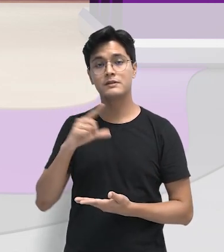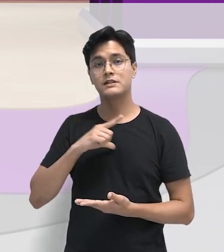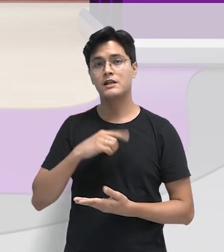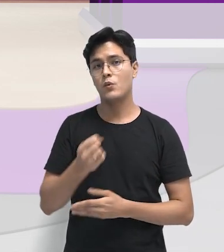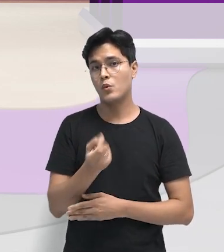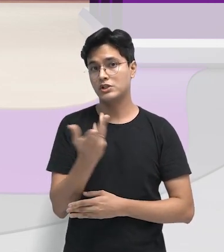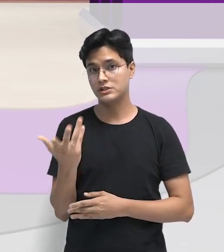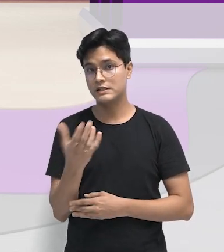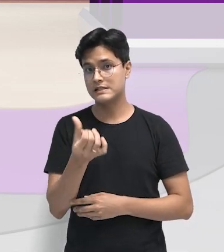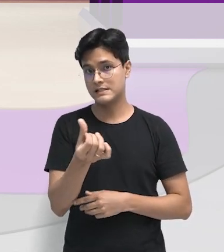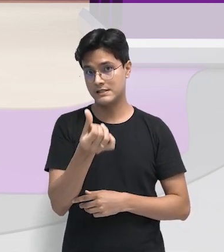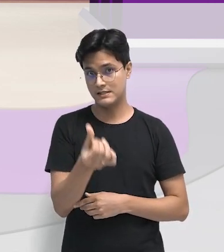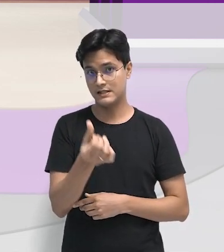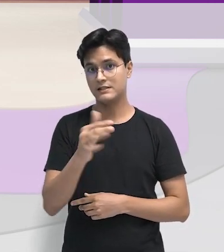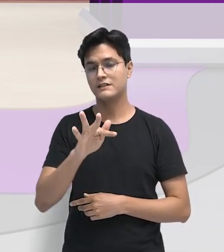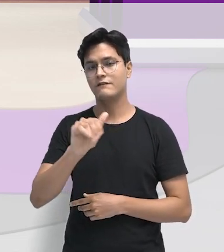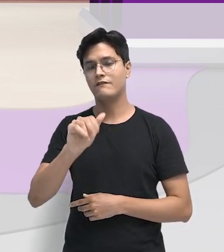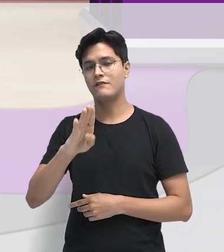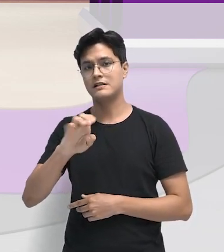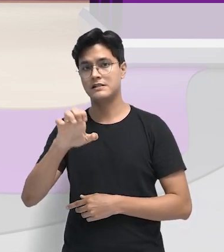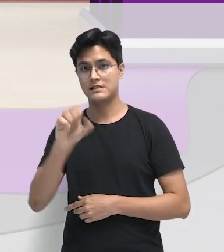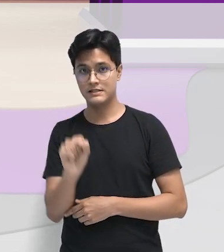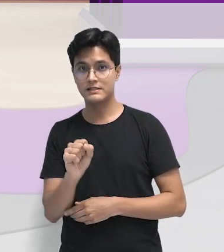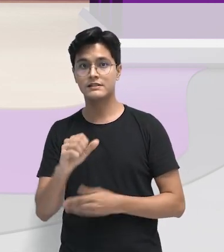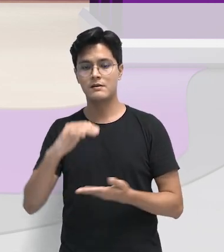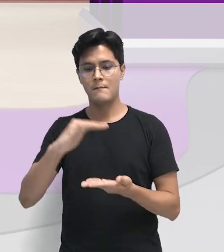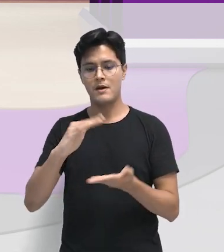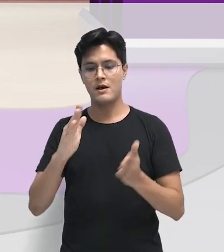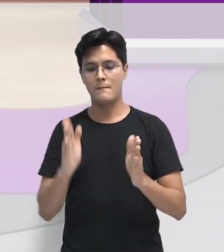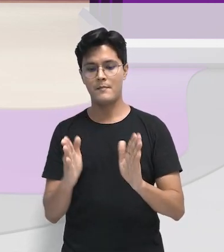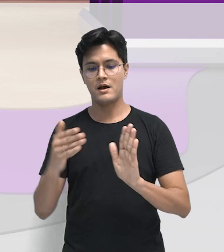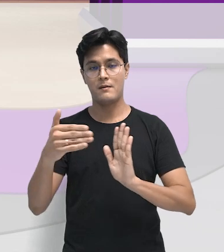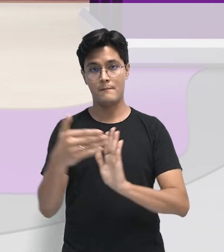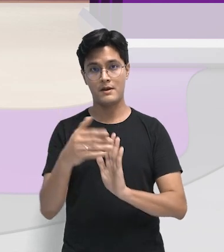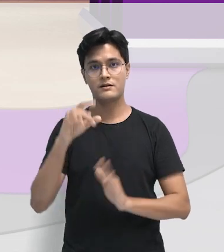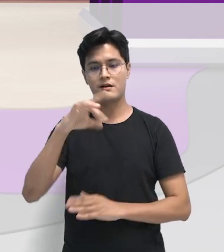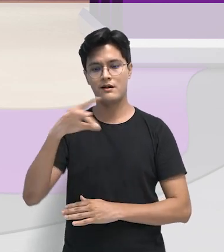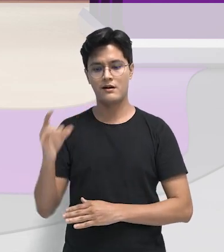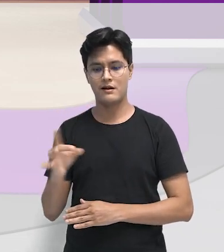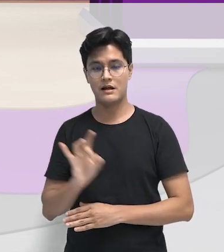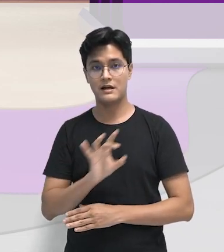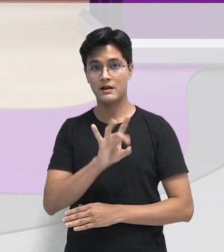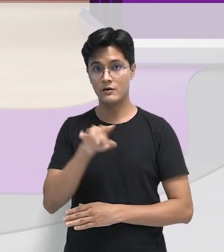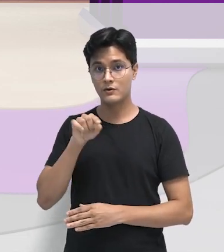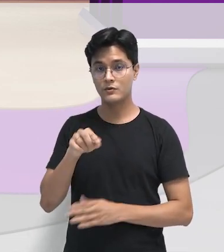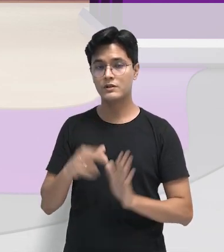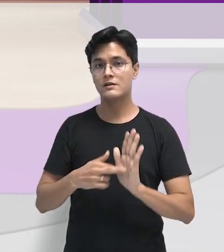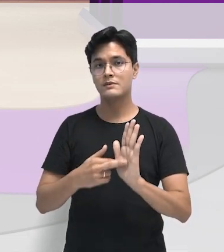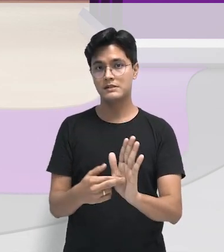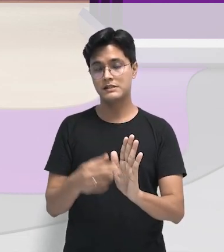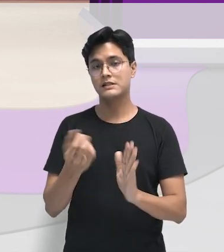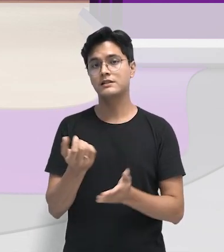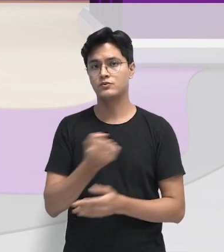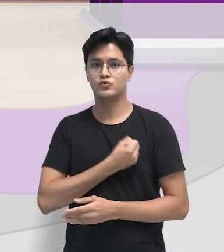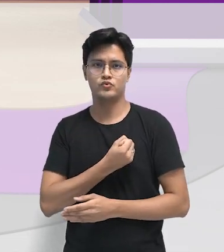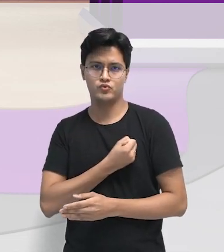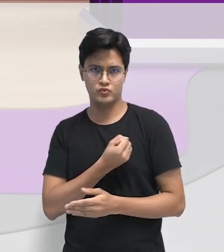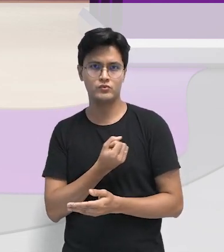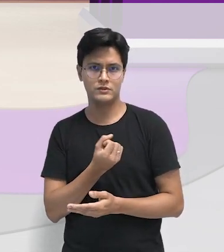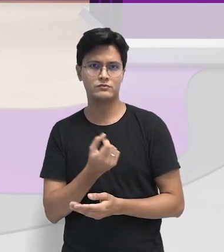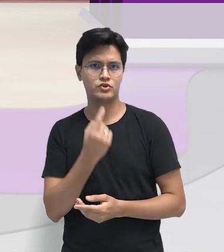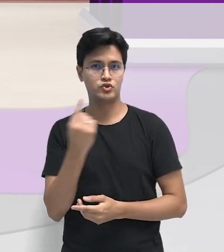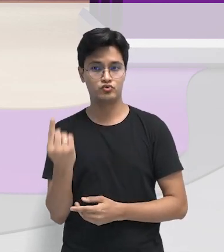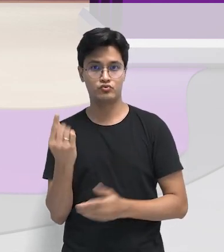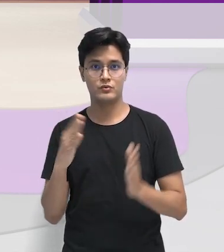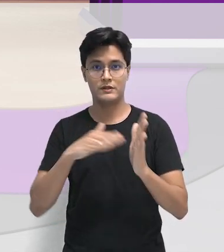faces, esse cubo, no caso, cada uma delas representa uma numeração que vai de 1 até 6. Então, vamos